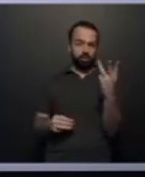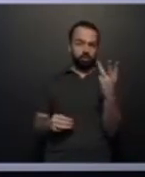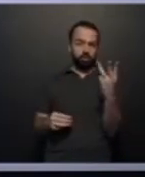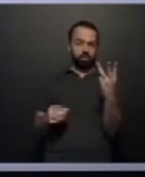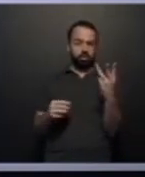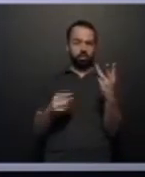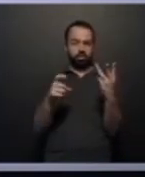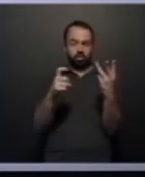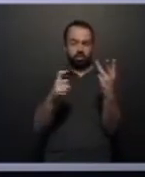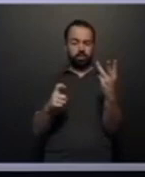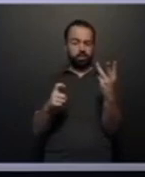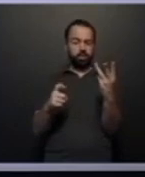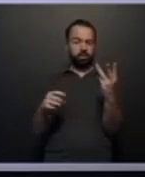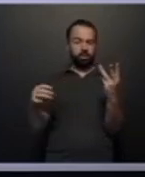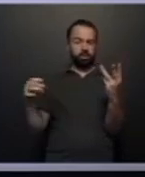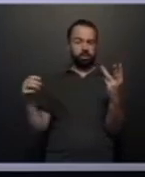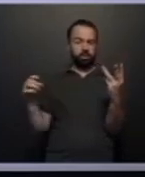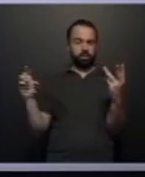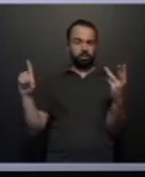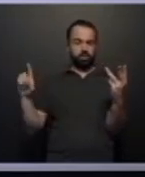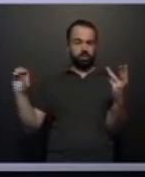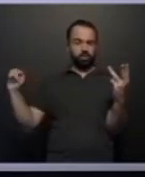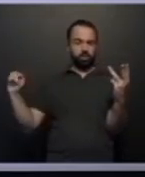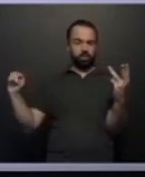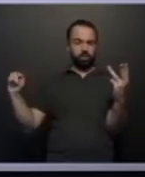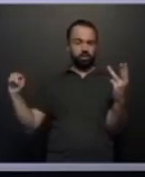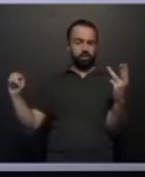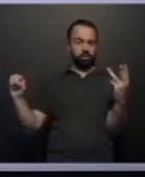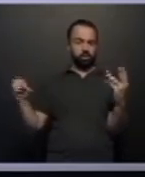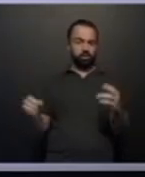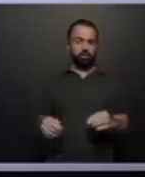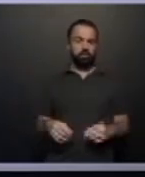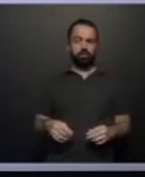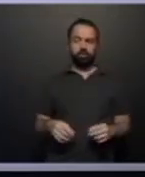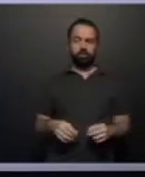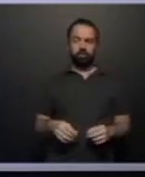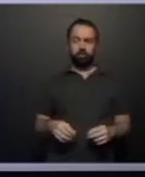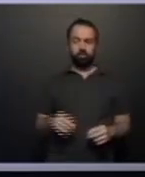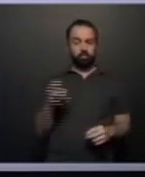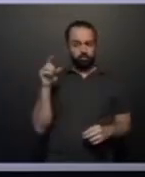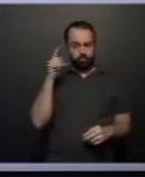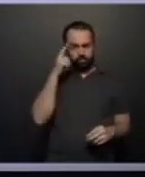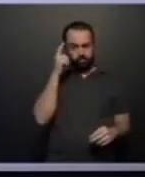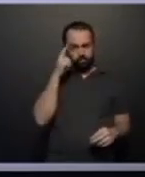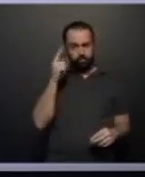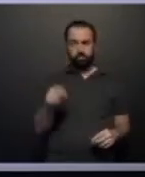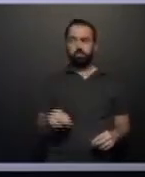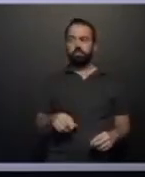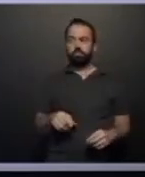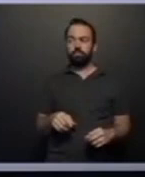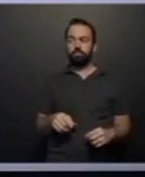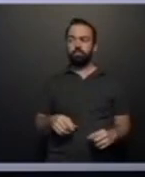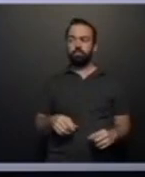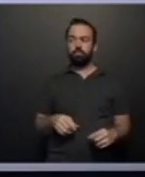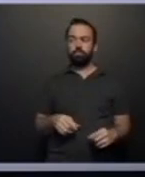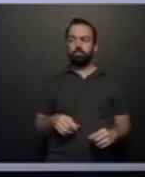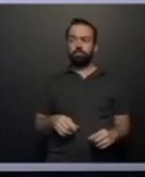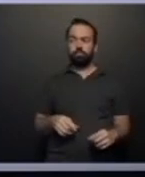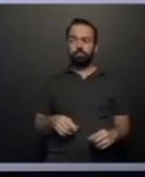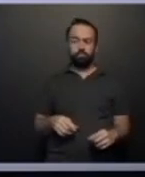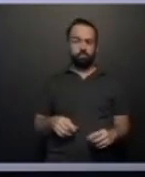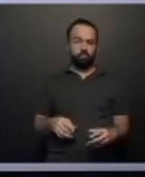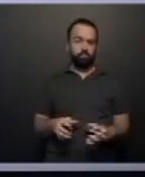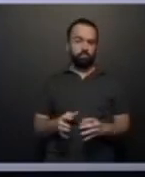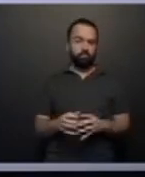menor que x, que é menor que 10. Aí nós precisamos pensar, que conjunto é esse?